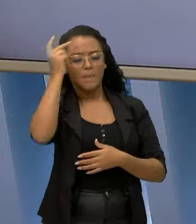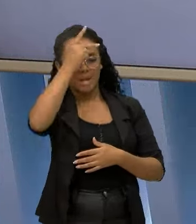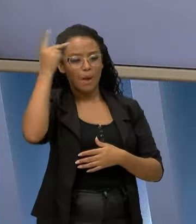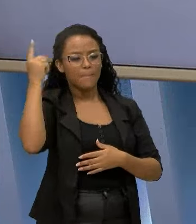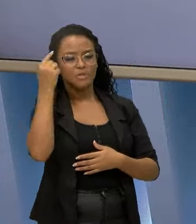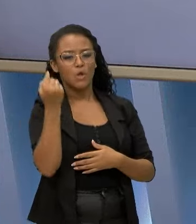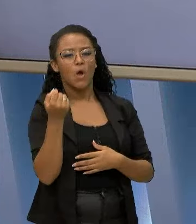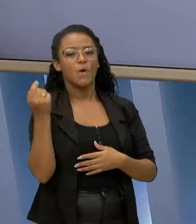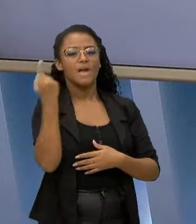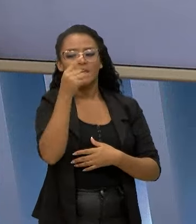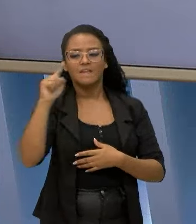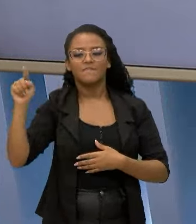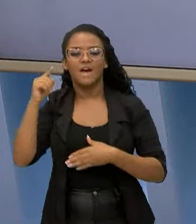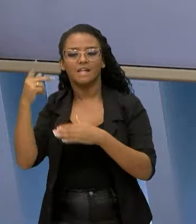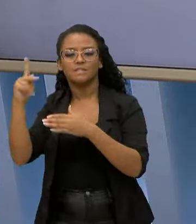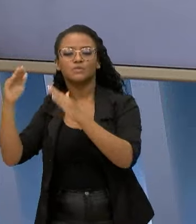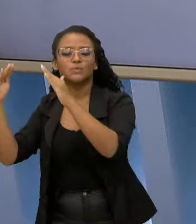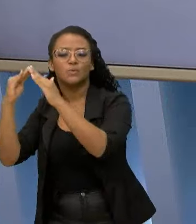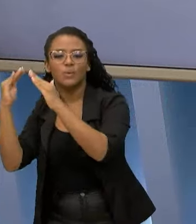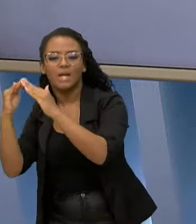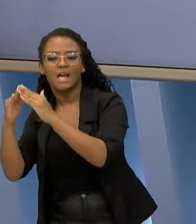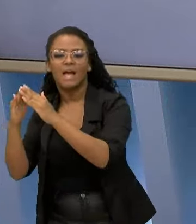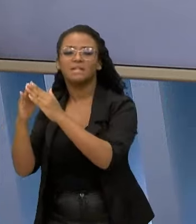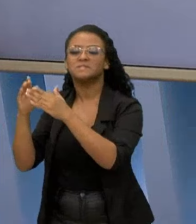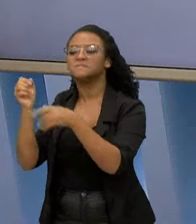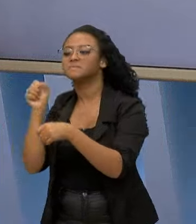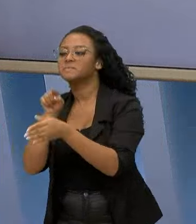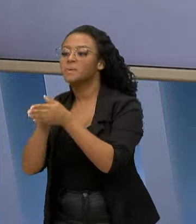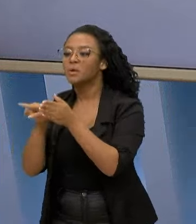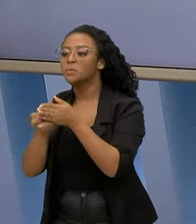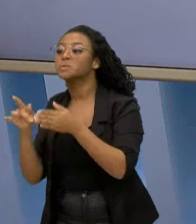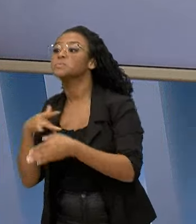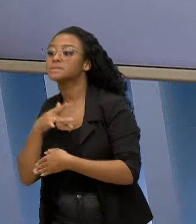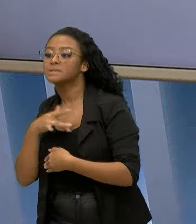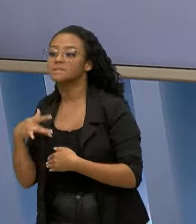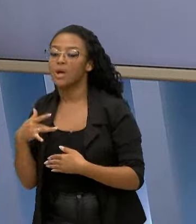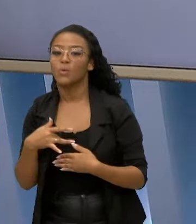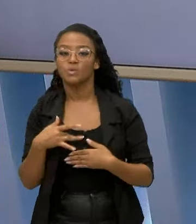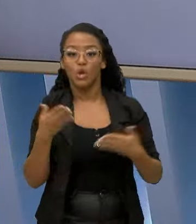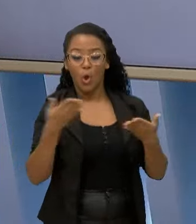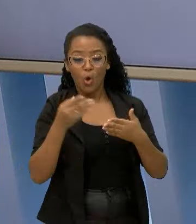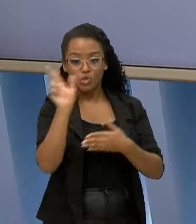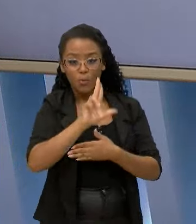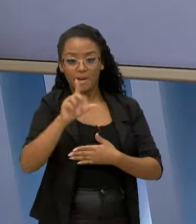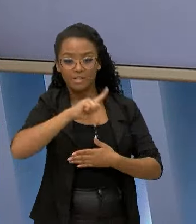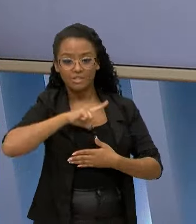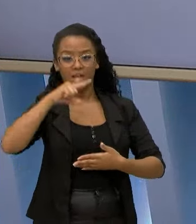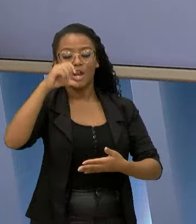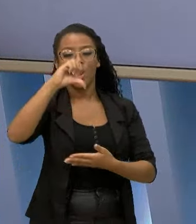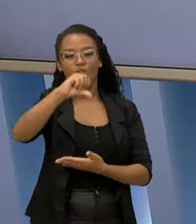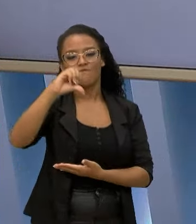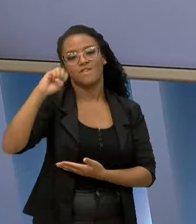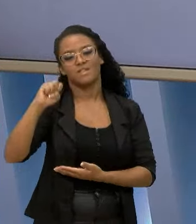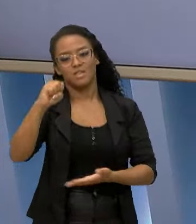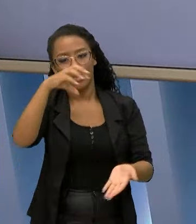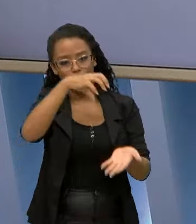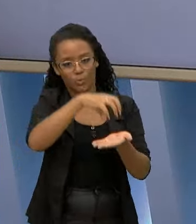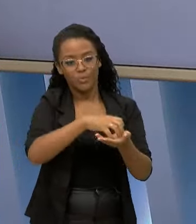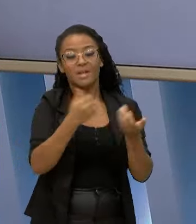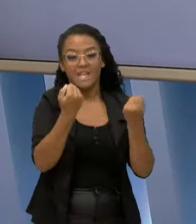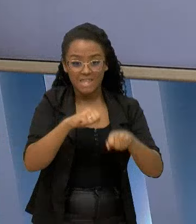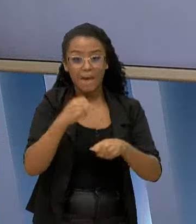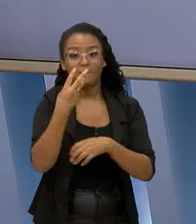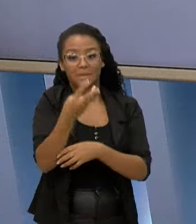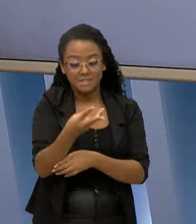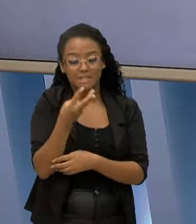está, o agente comunitário de saúde? Hoje o Berlândia tem 88 equipes, pode ter 353 pagas pelo Ministério da